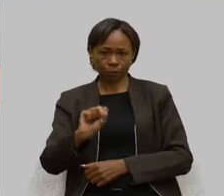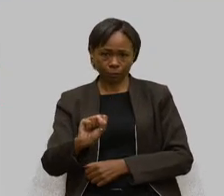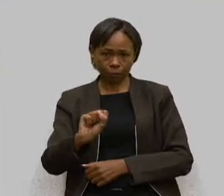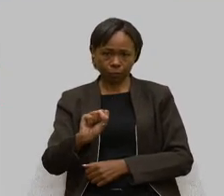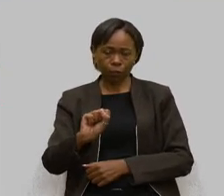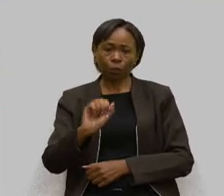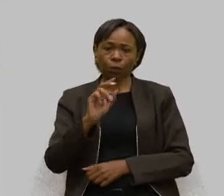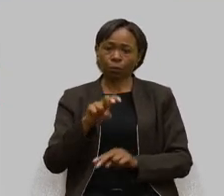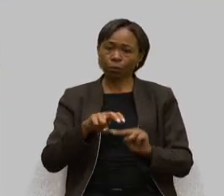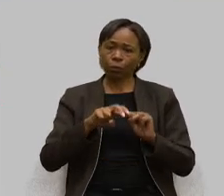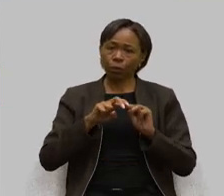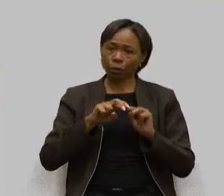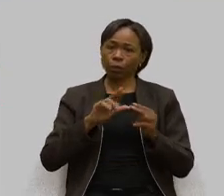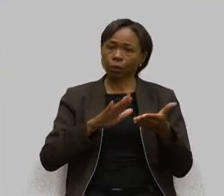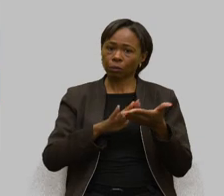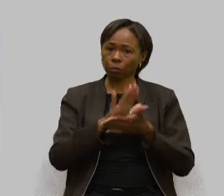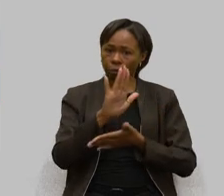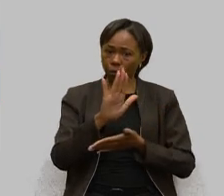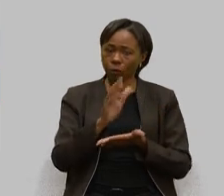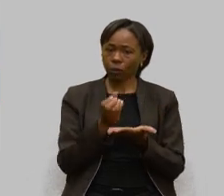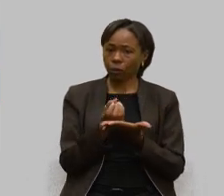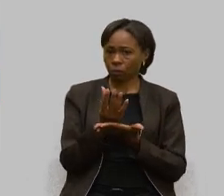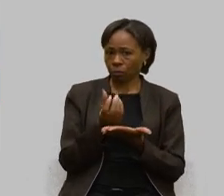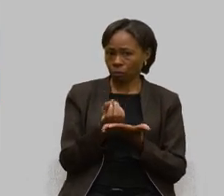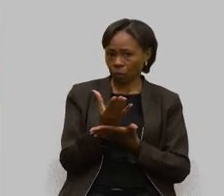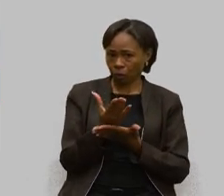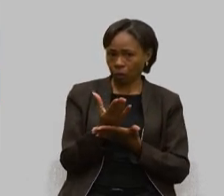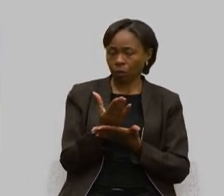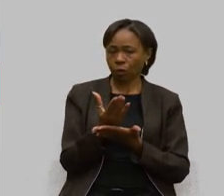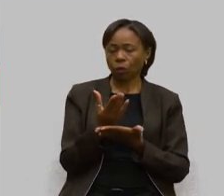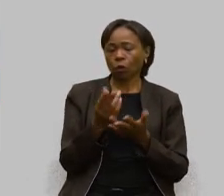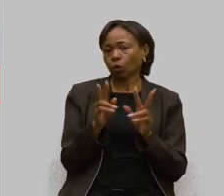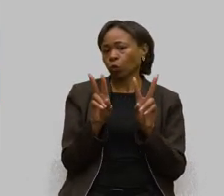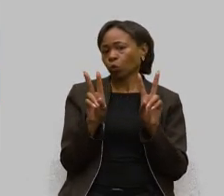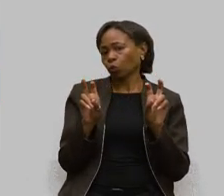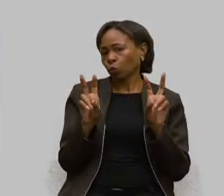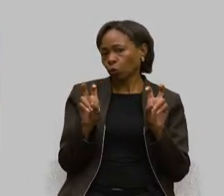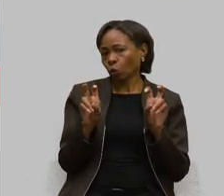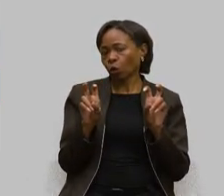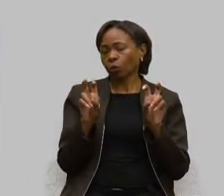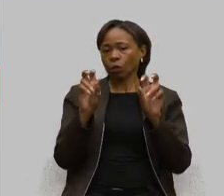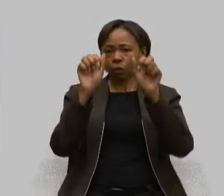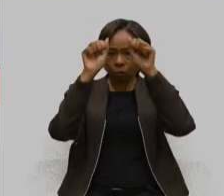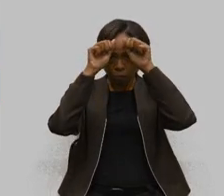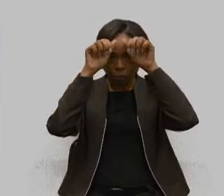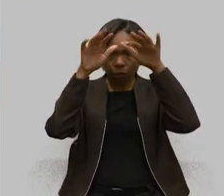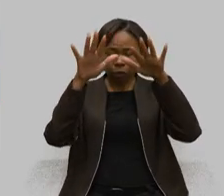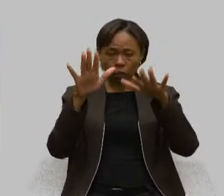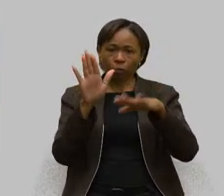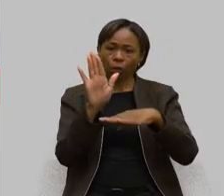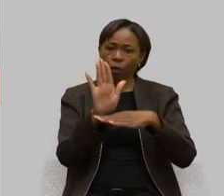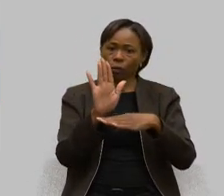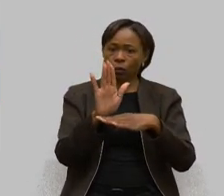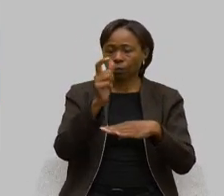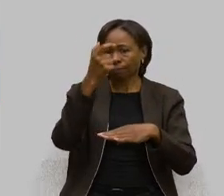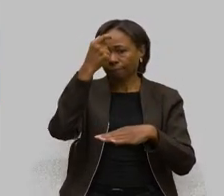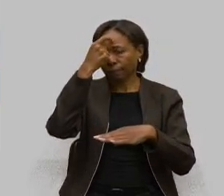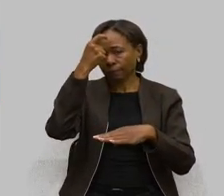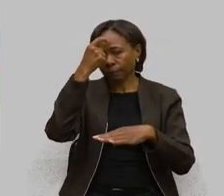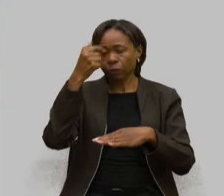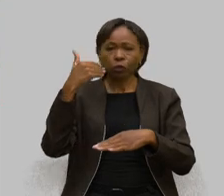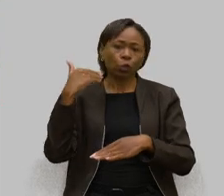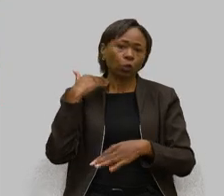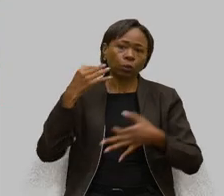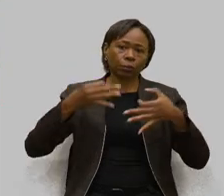publicação da cartilha desvendando o autismo que contribui para a conscientização dos magistrados e